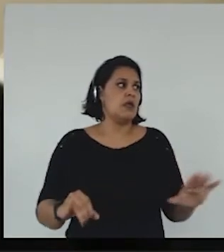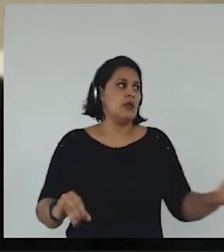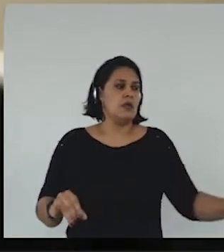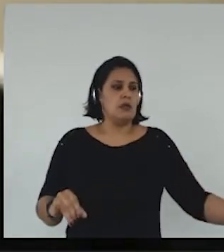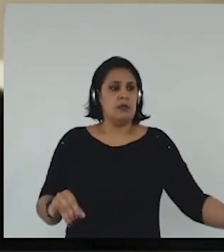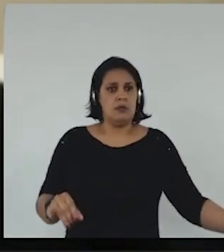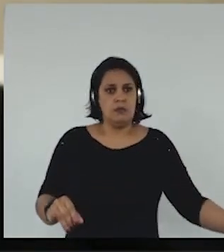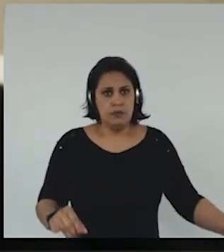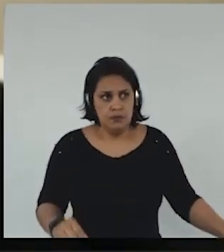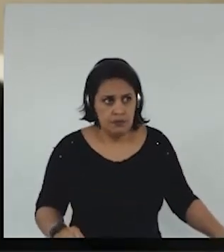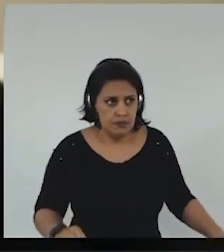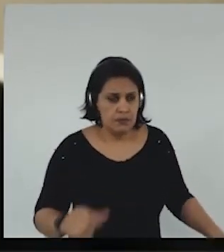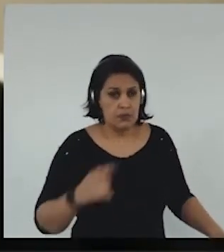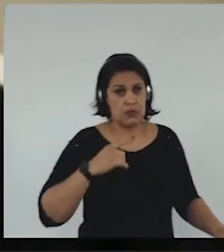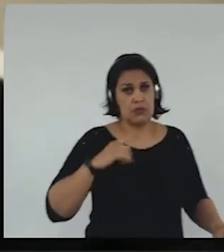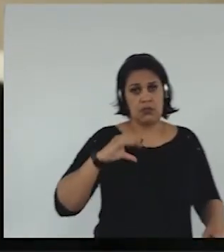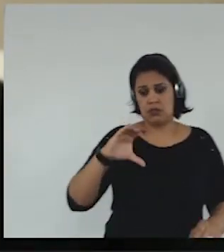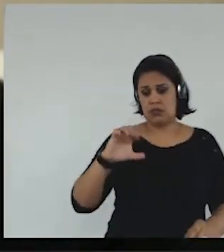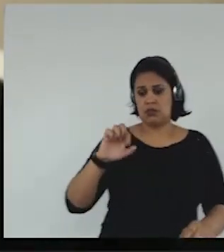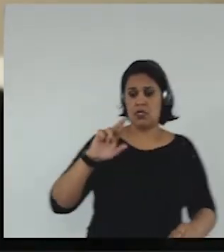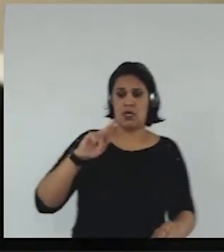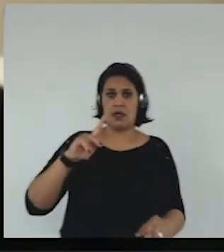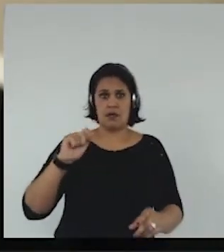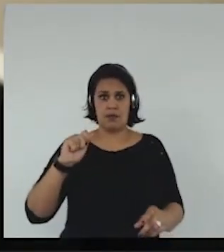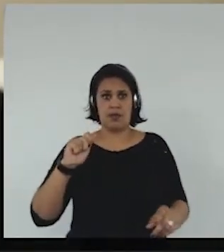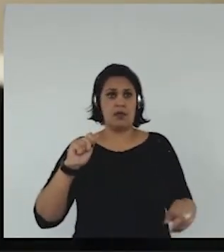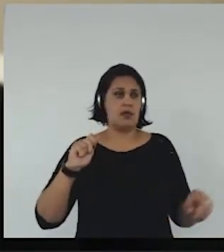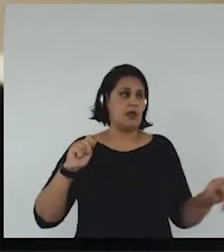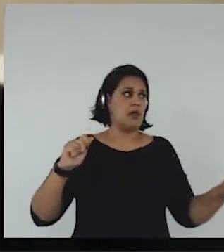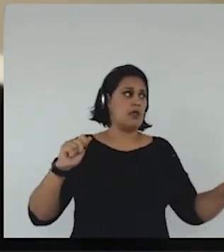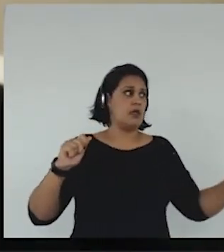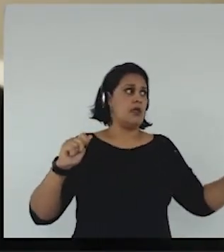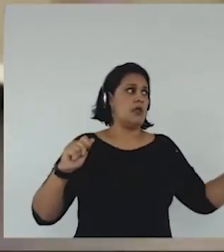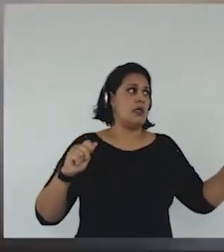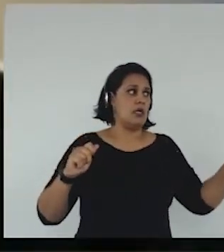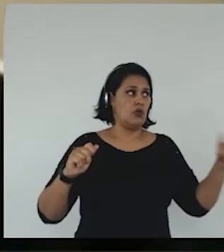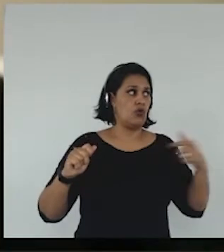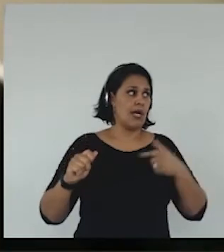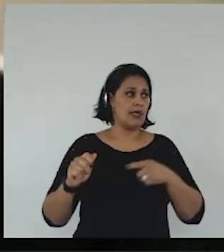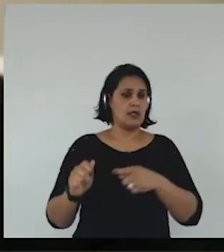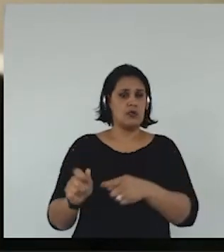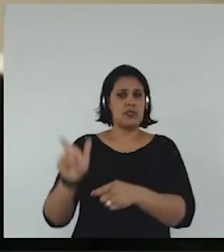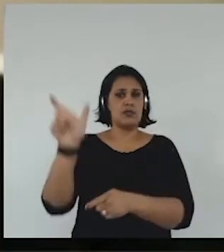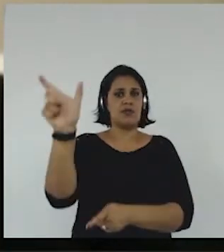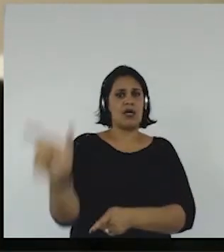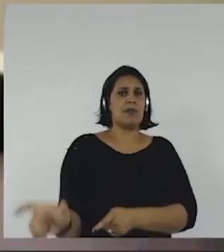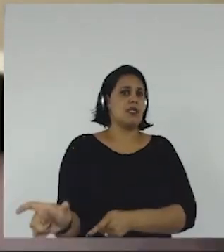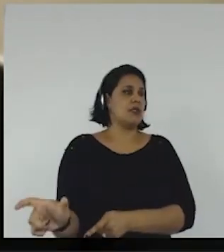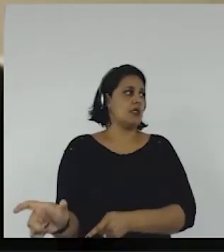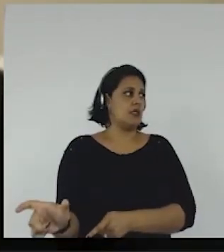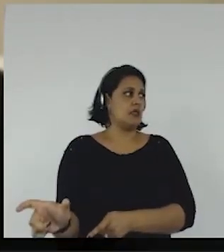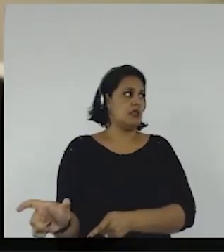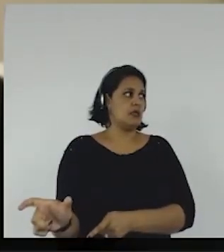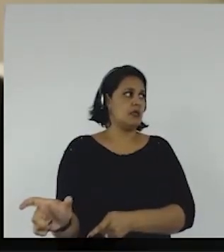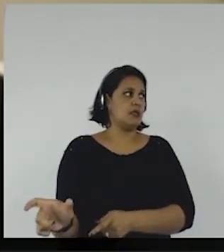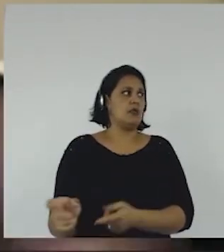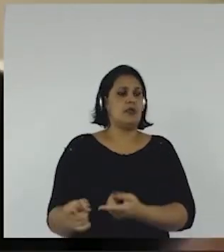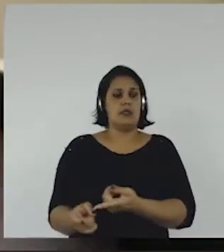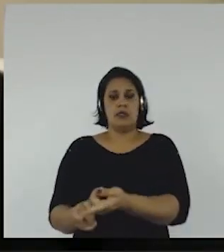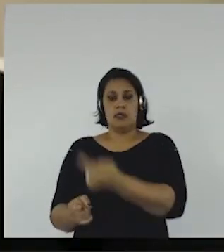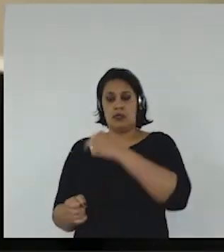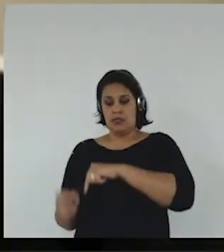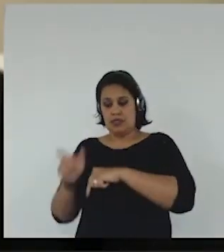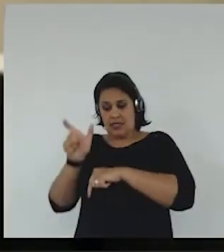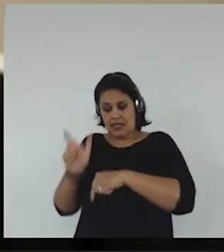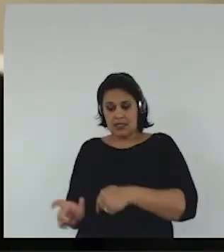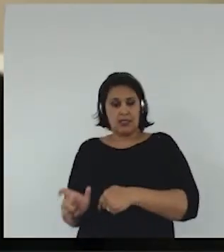de Serpa Lopes, que foi um autor prestigioso nessa área. Segue-se o tempo e ele funda a